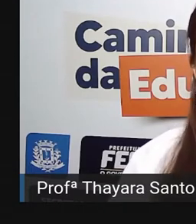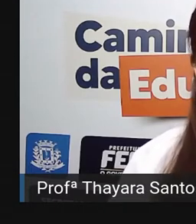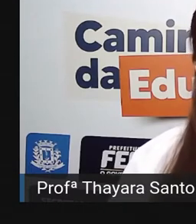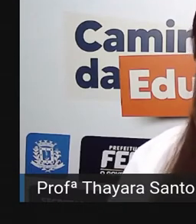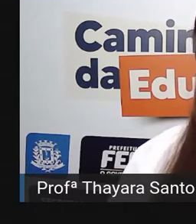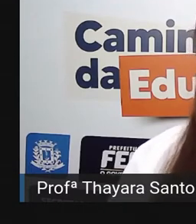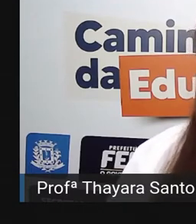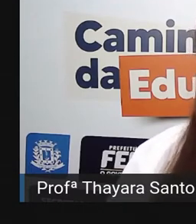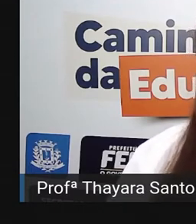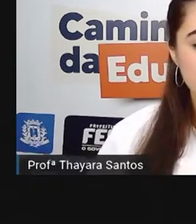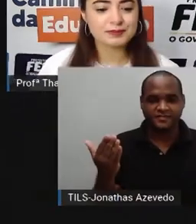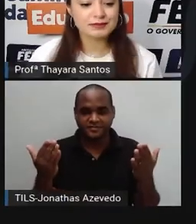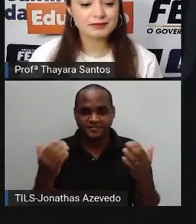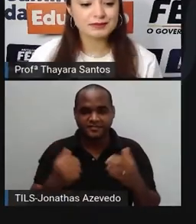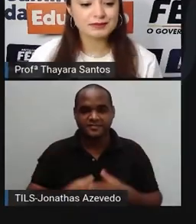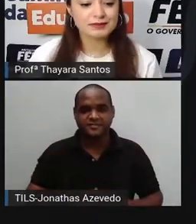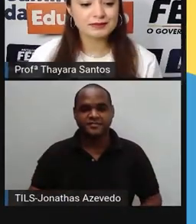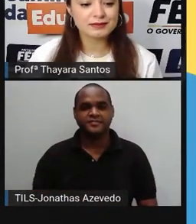Vamos lá.